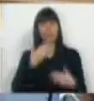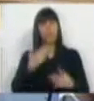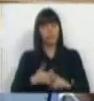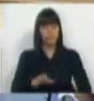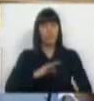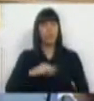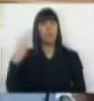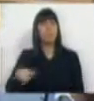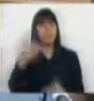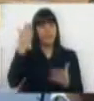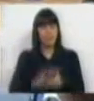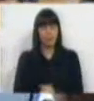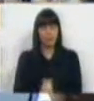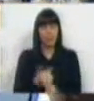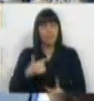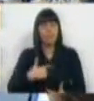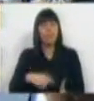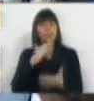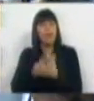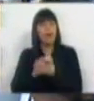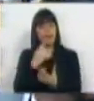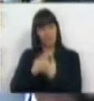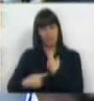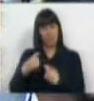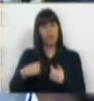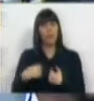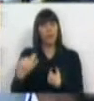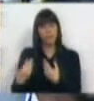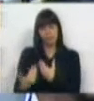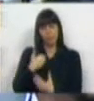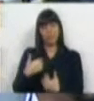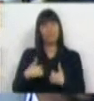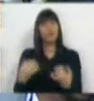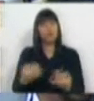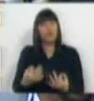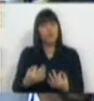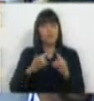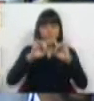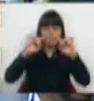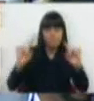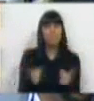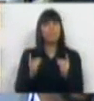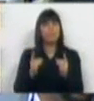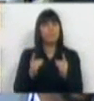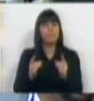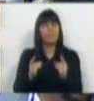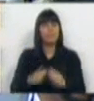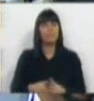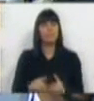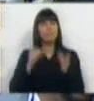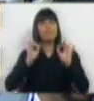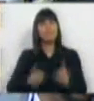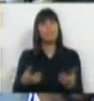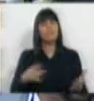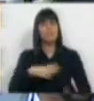Muito obrigado, Sra. Presidente. Quero agradecer as perguntas que me foram dirigidas e, muito telegraficamente, começando